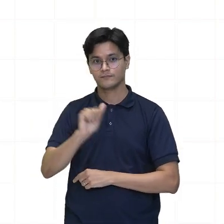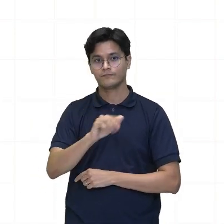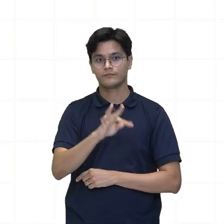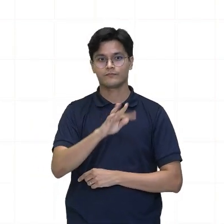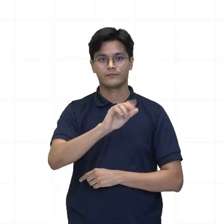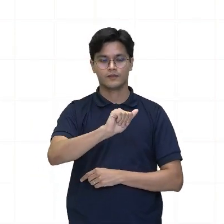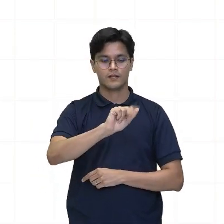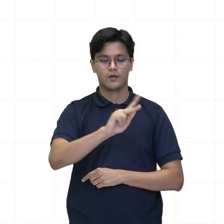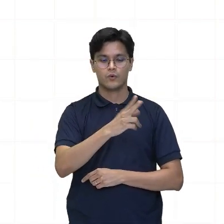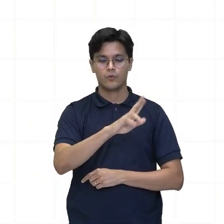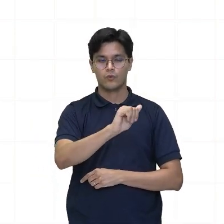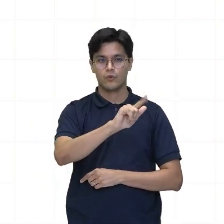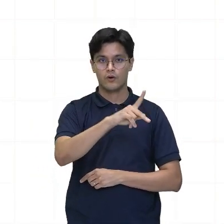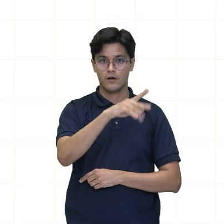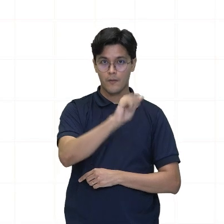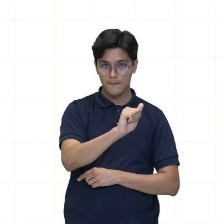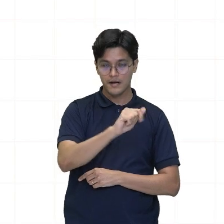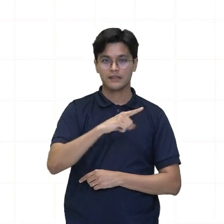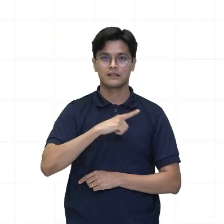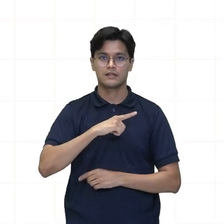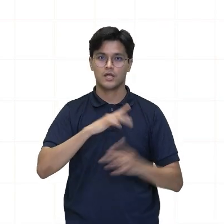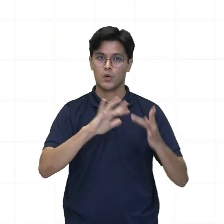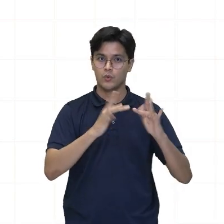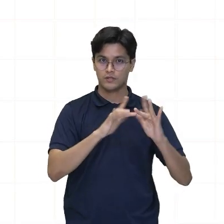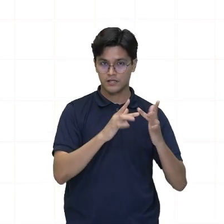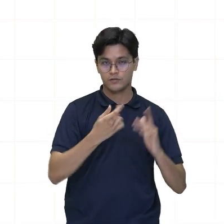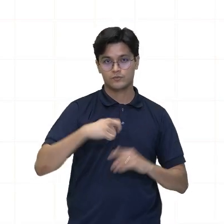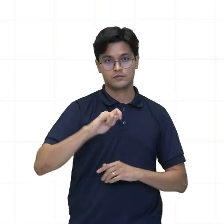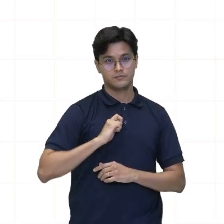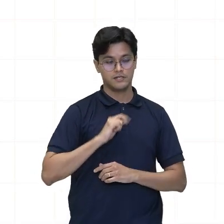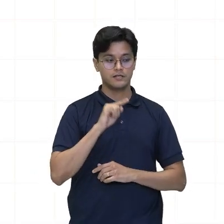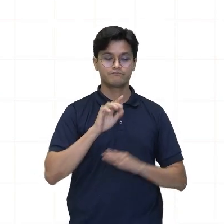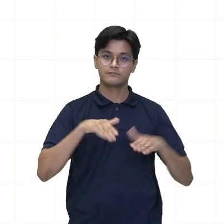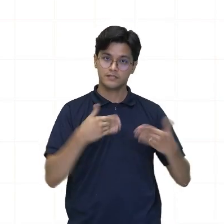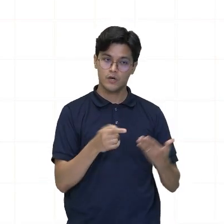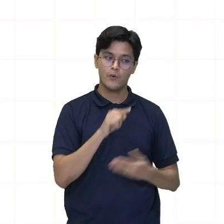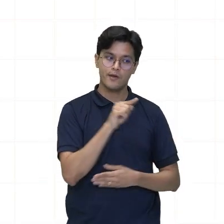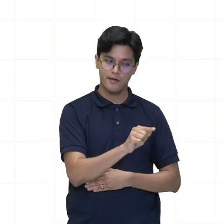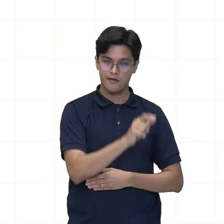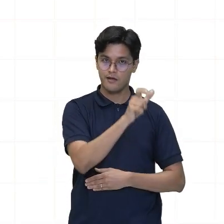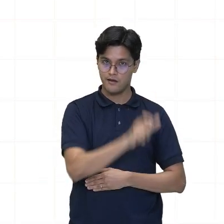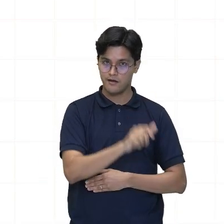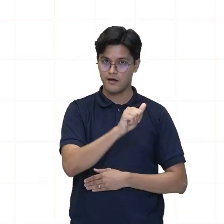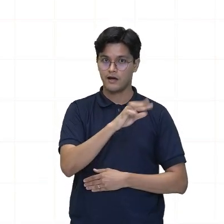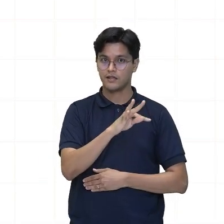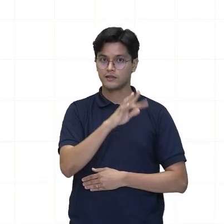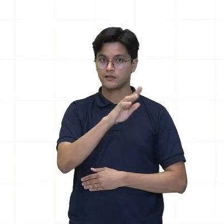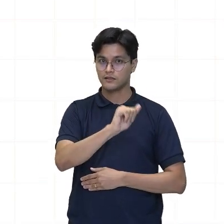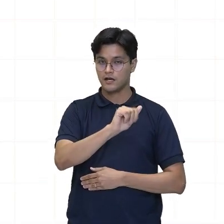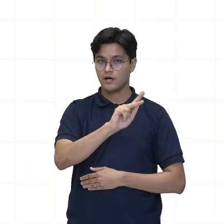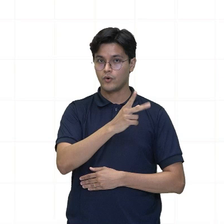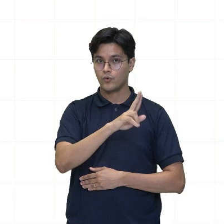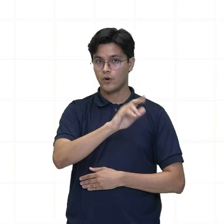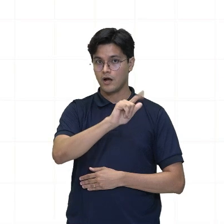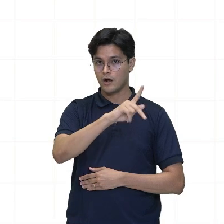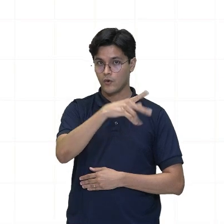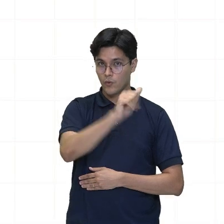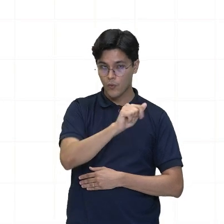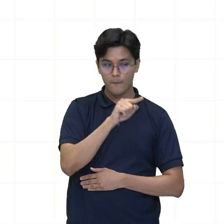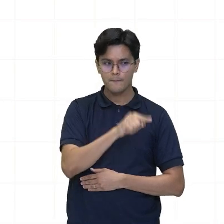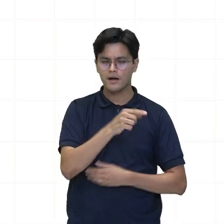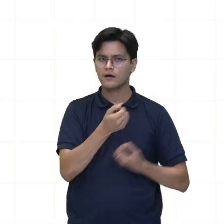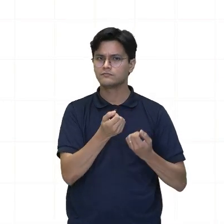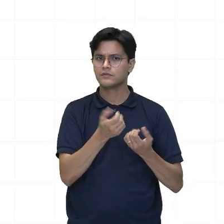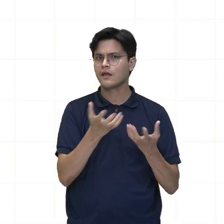pelos espanhóis. O que Atahualpa fala? Olha, neste momento é melhor matar o Huáscar. Eu sei que ele é meu irmão, mas é